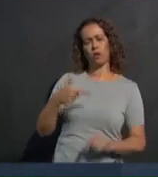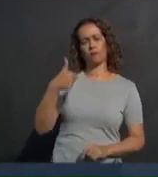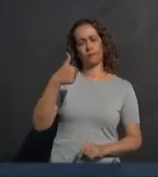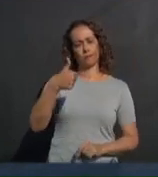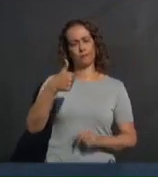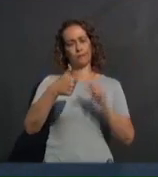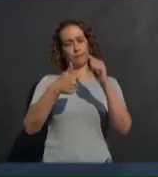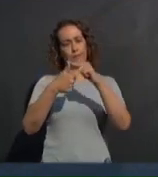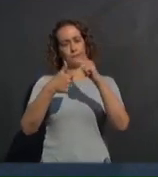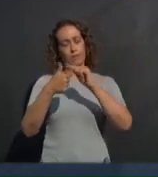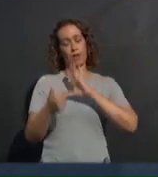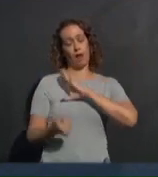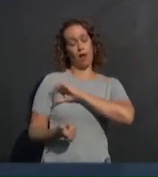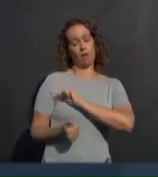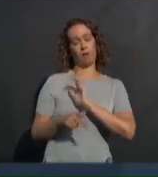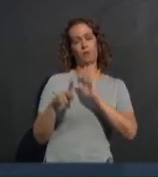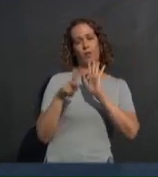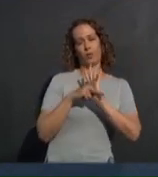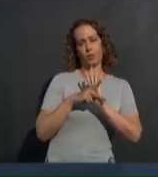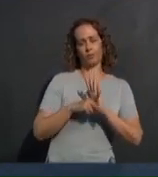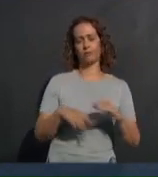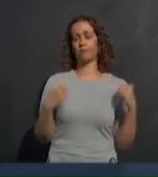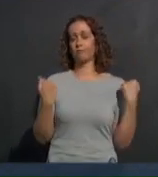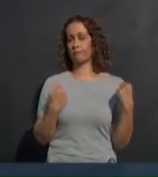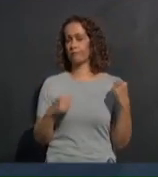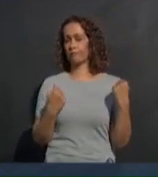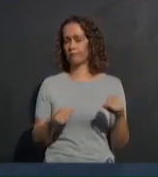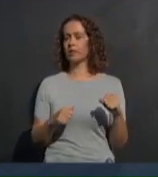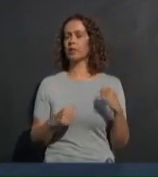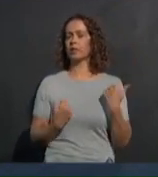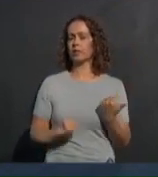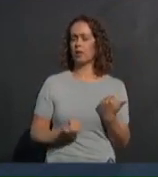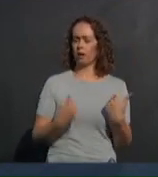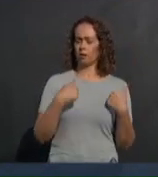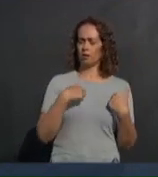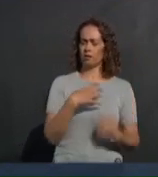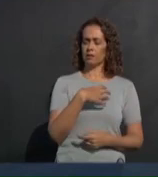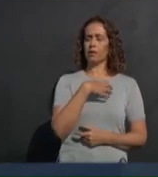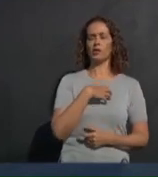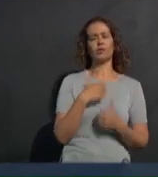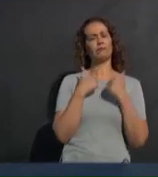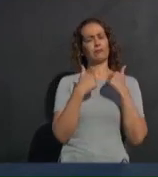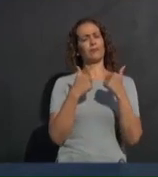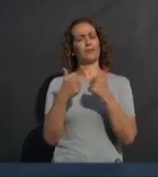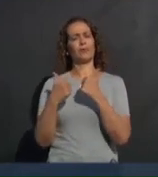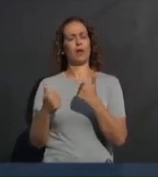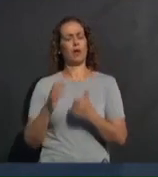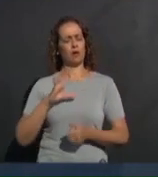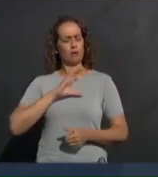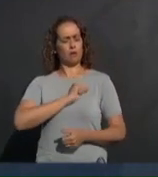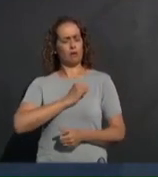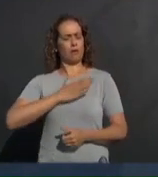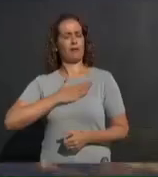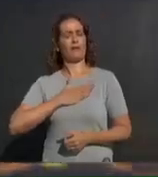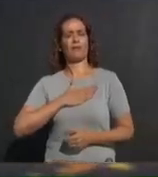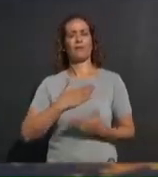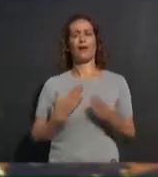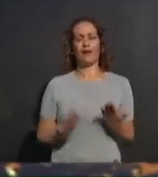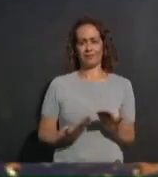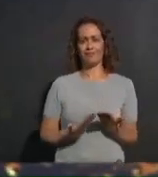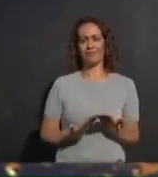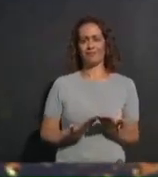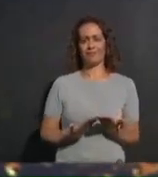próprio. A gente precisa voltar a se curtir e a se amar. Porque a Bíblia diz: ame o seu próximo